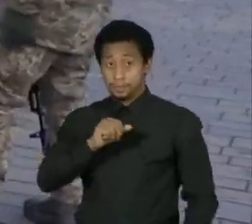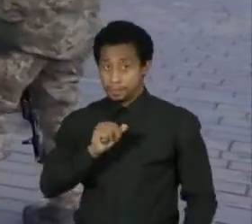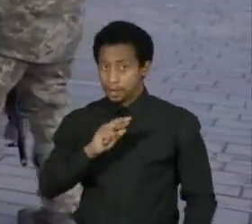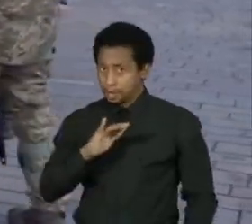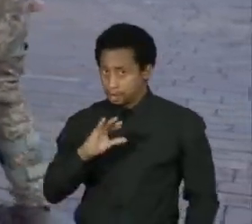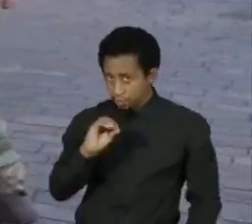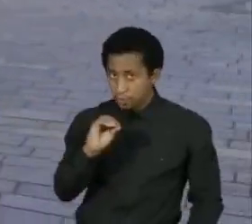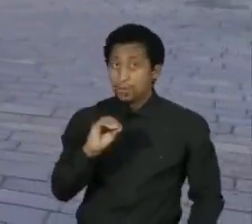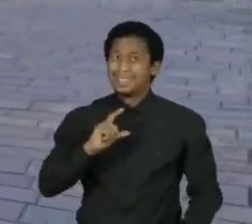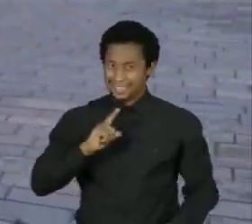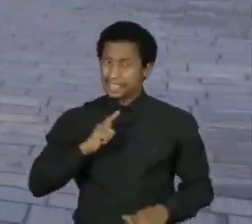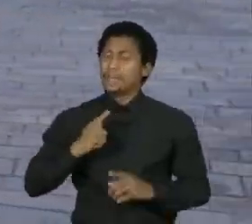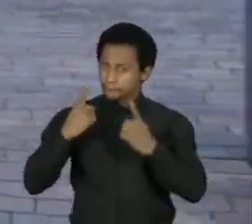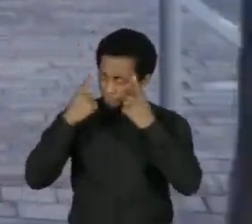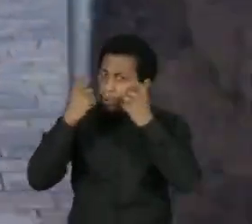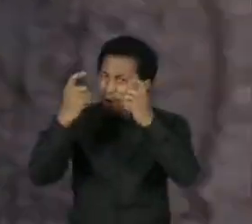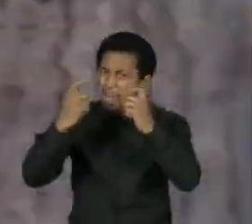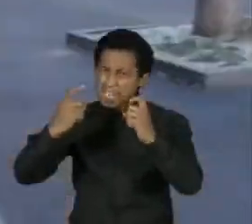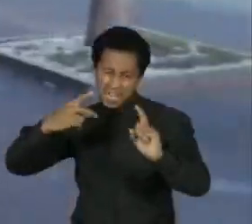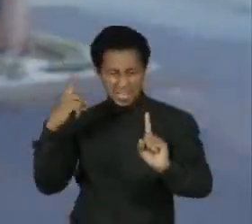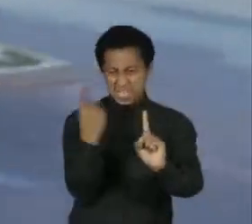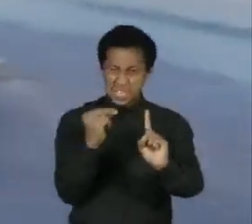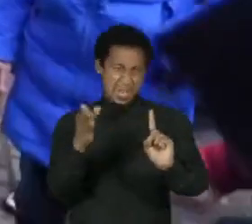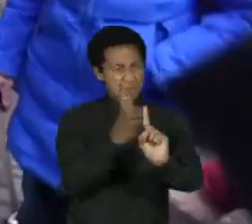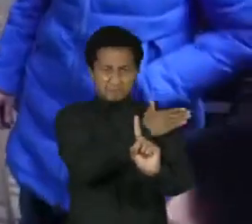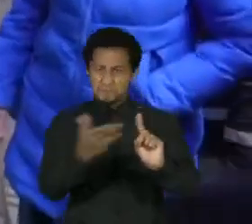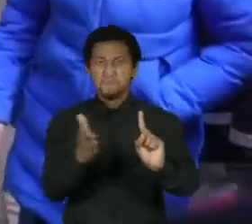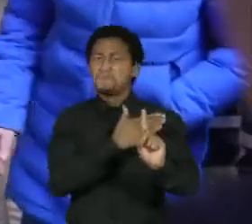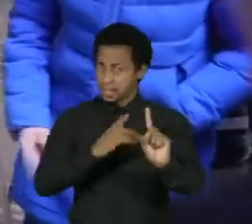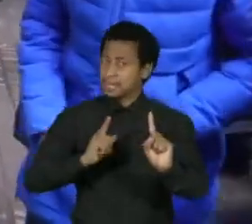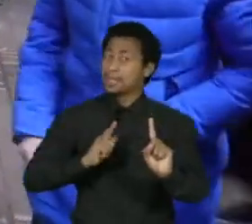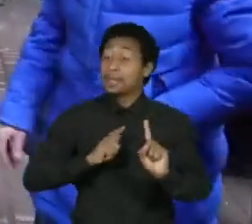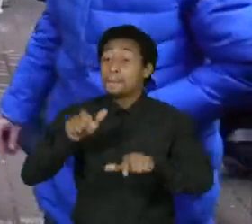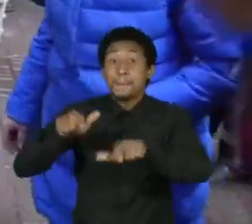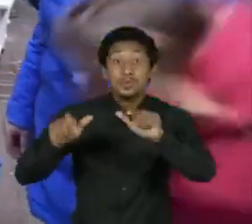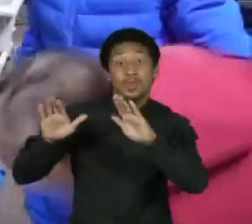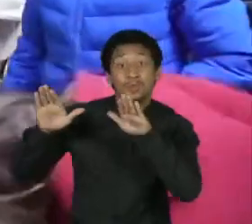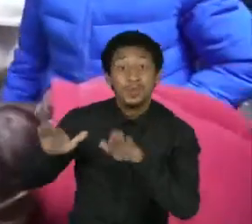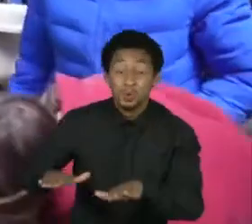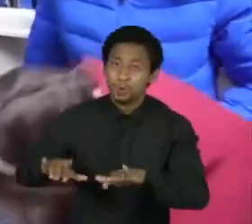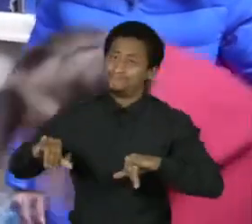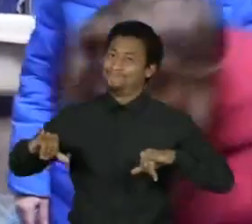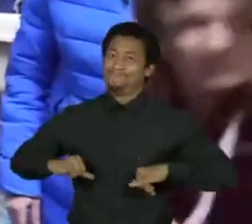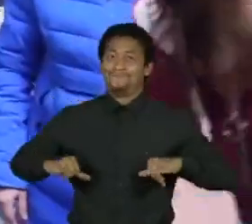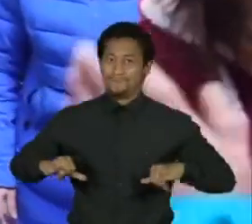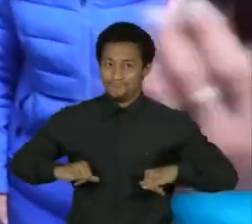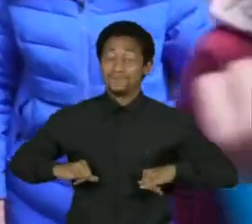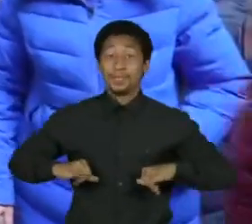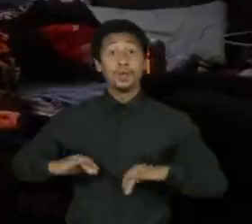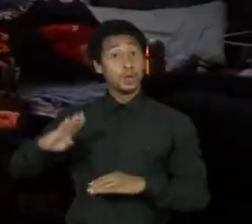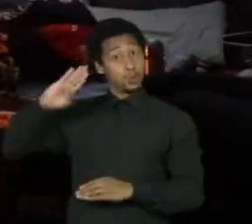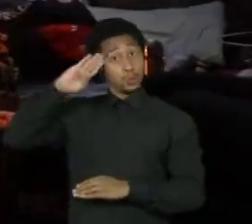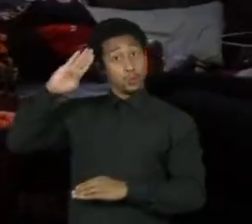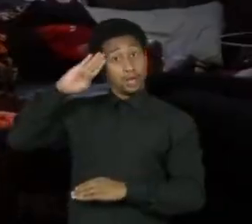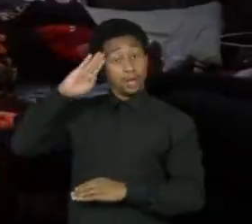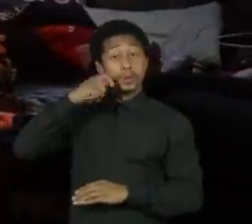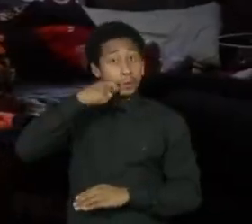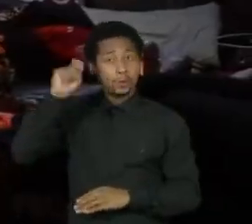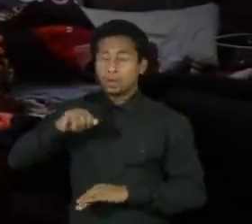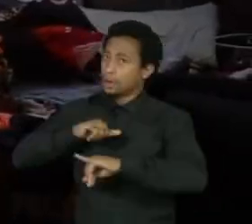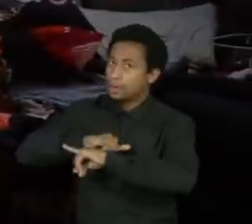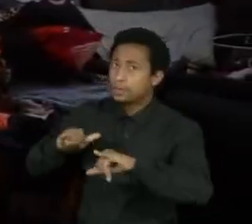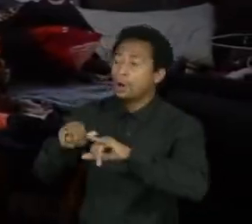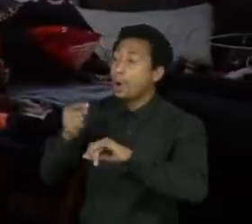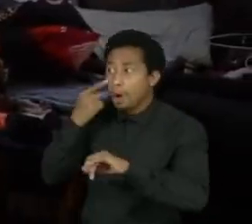violentos combates, a condição de quem ficou é precária. Soldados ucranianos estão tentando orientar as pessoas a ficarem juntas